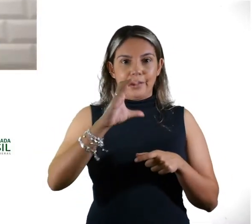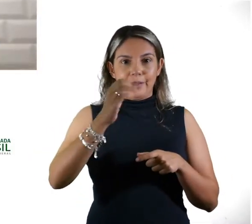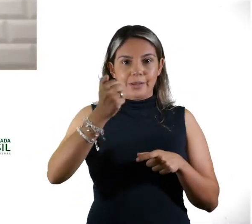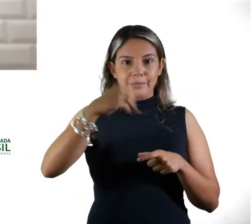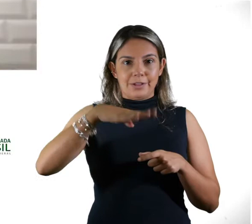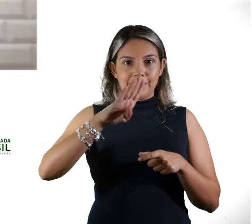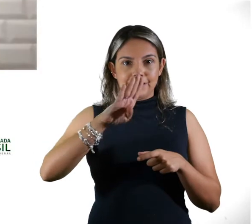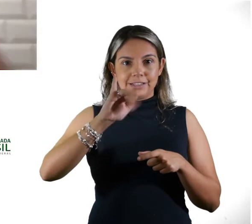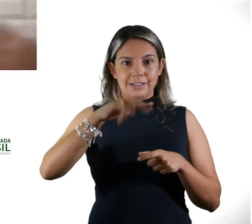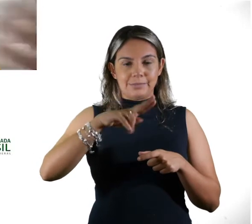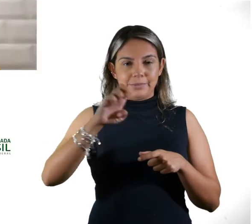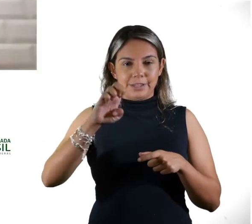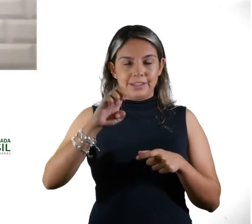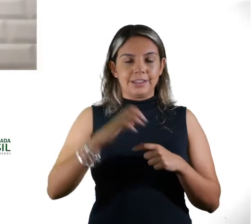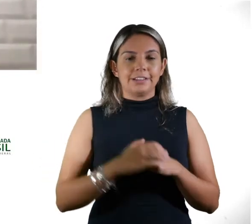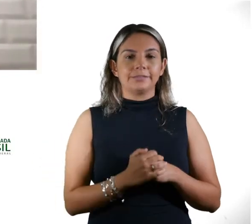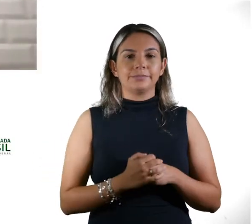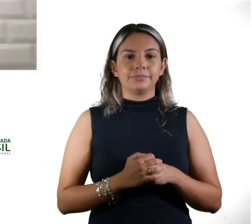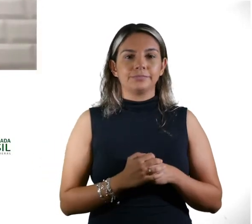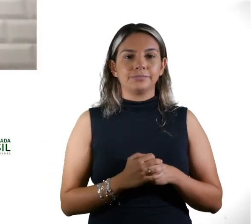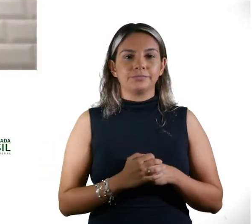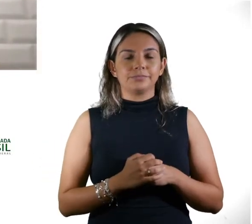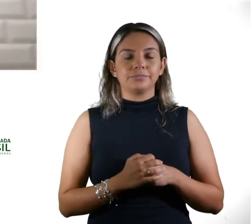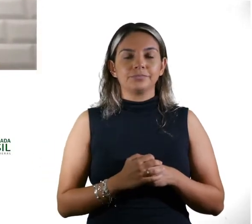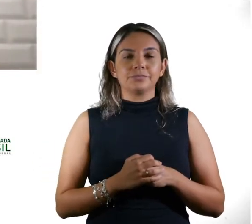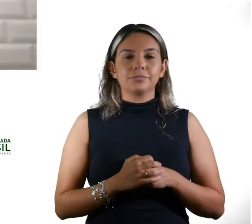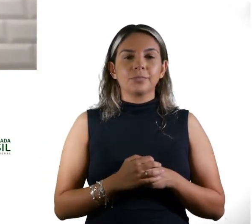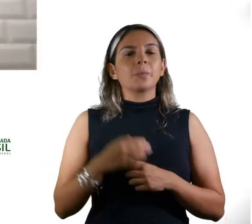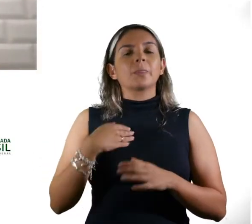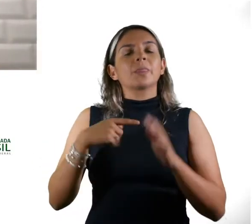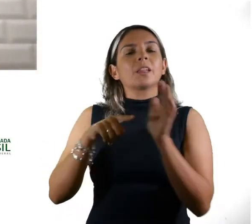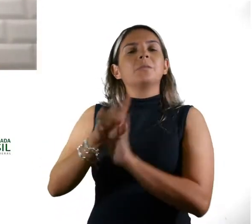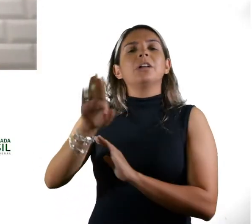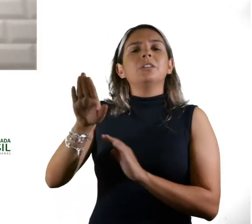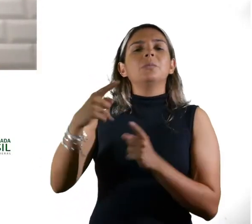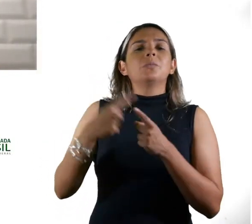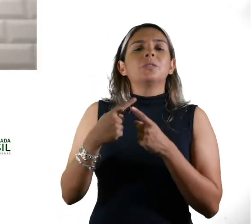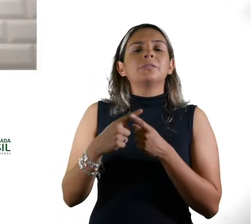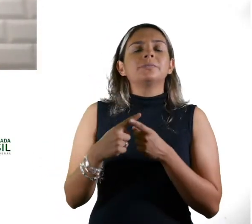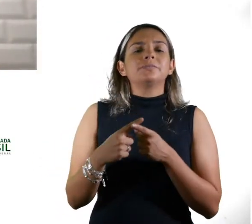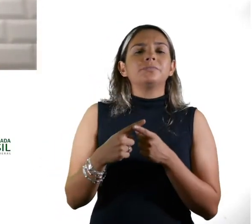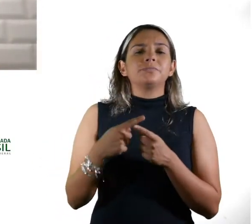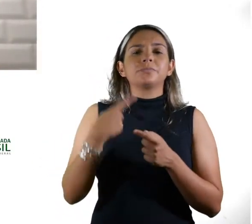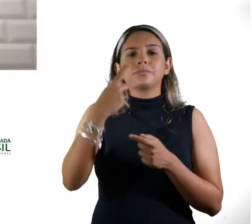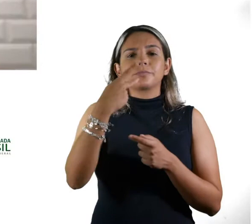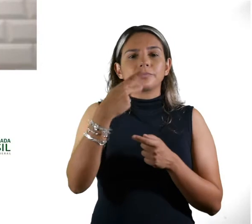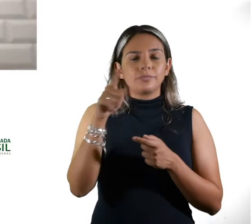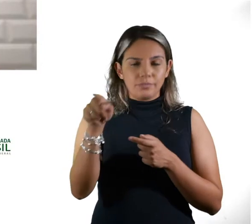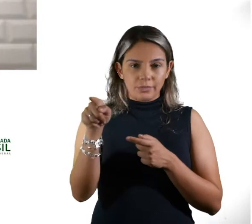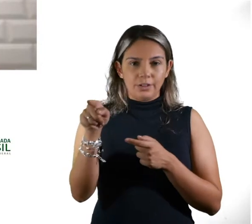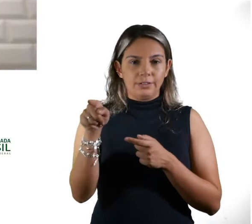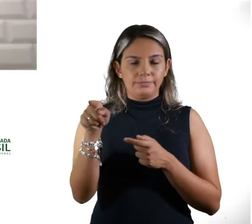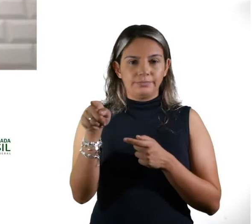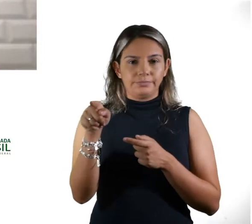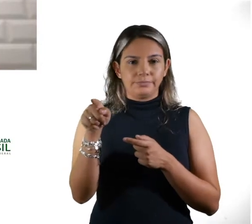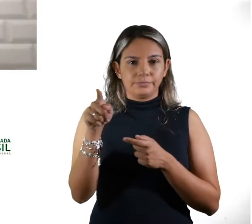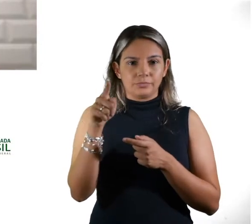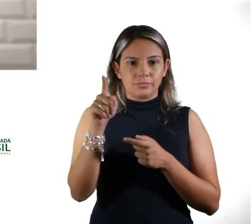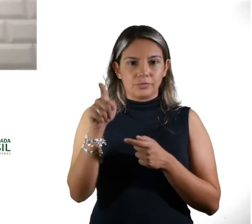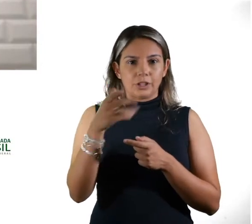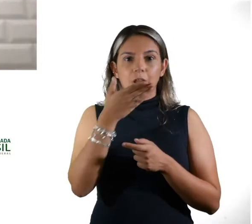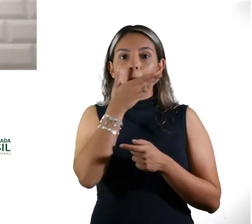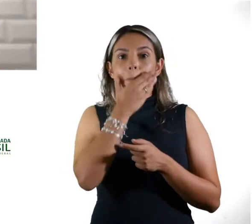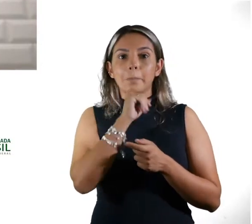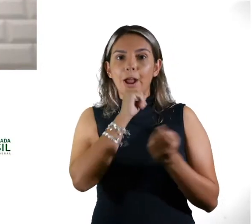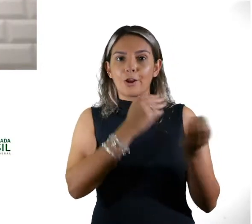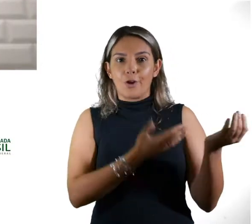7 dias. E o que te são atraiu 7 dias simbólicos, não são exatamente 7 dias. Importante dizer que você é um pai novo,